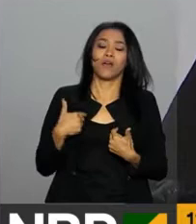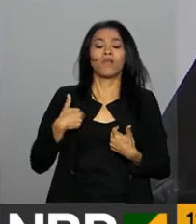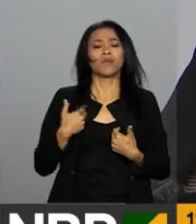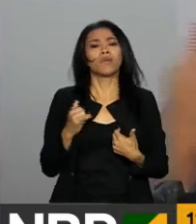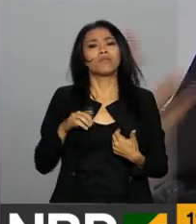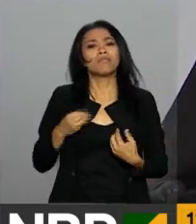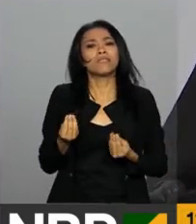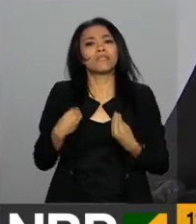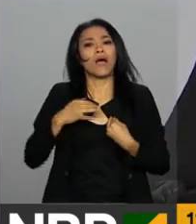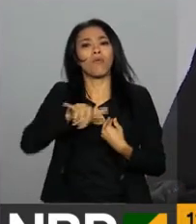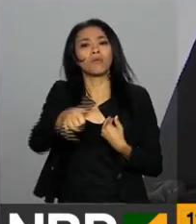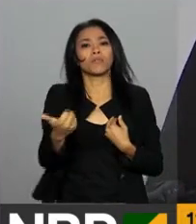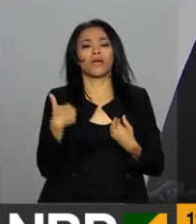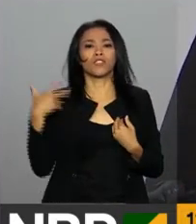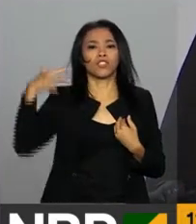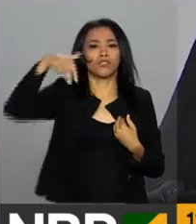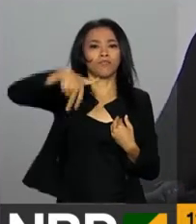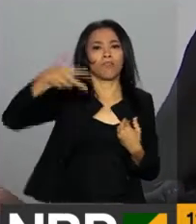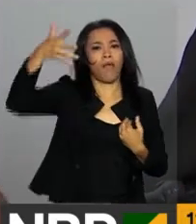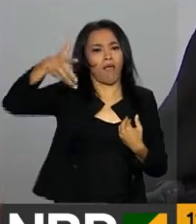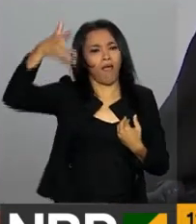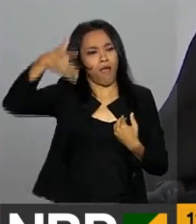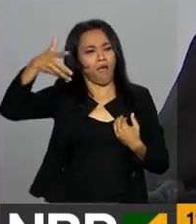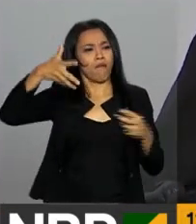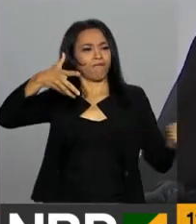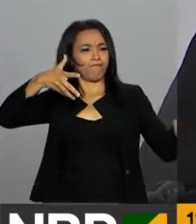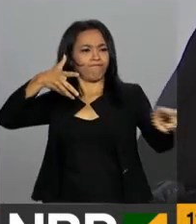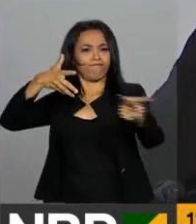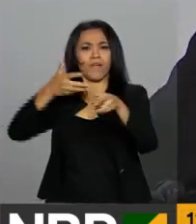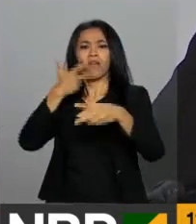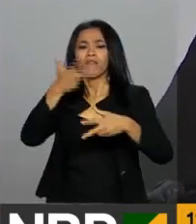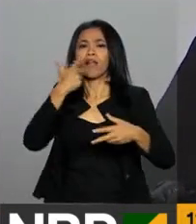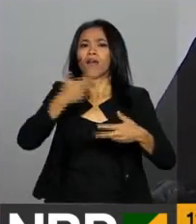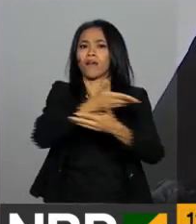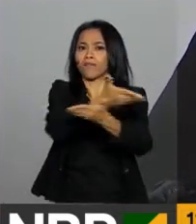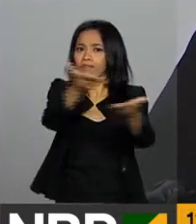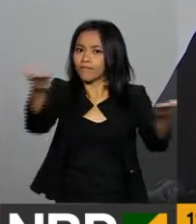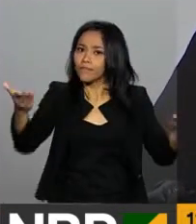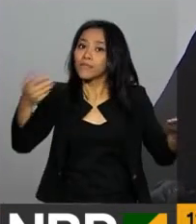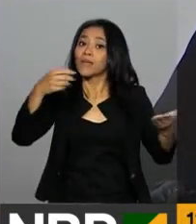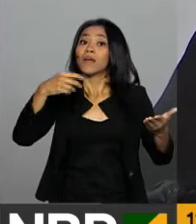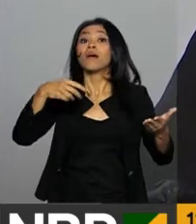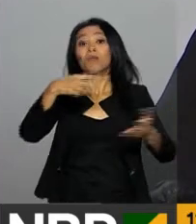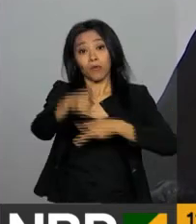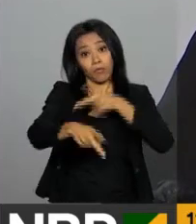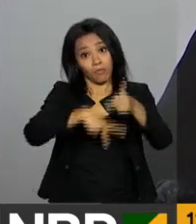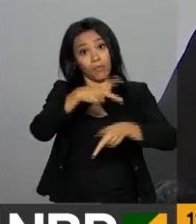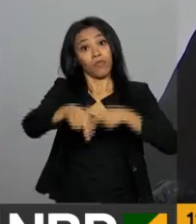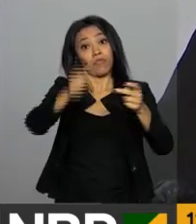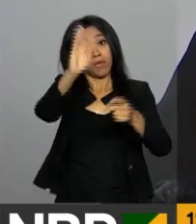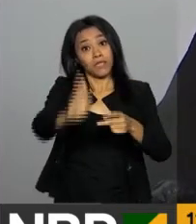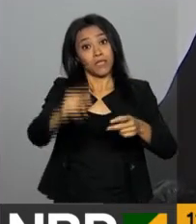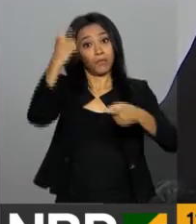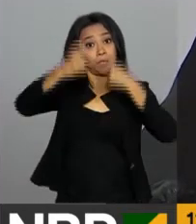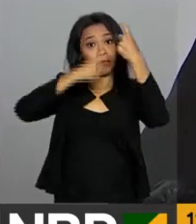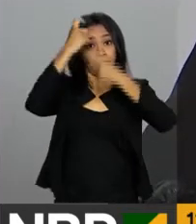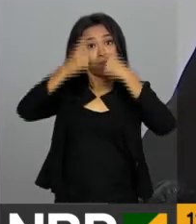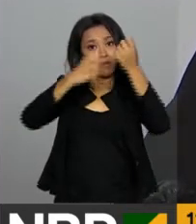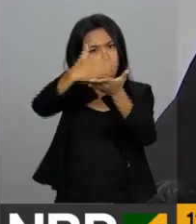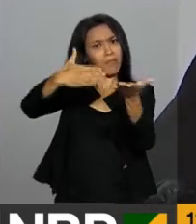dizer umas palavras a uma boa parcela de brasileiros preocupados com o nosso país e